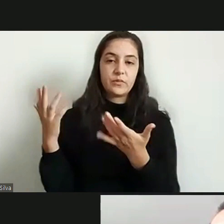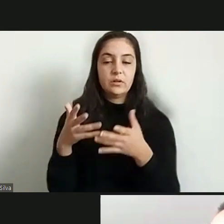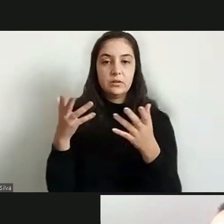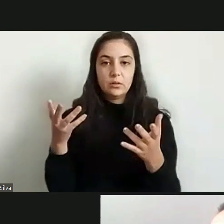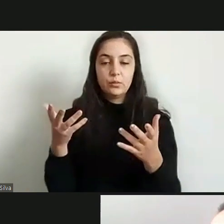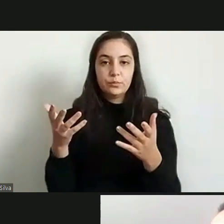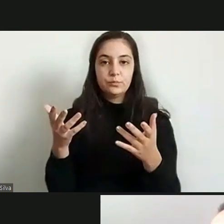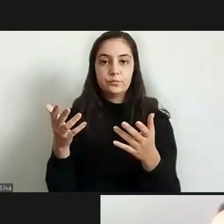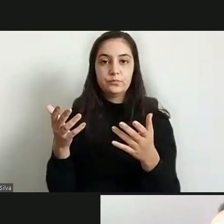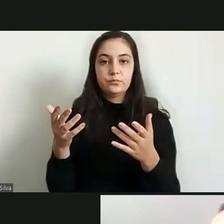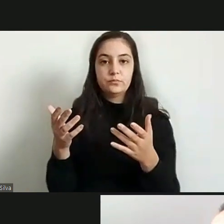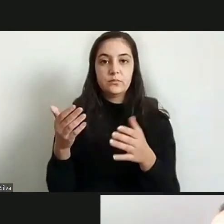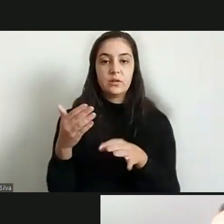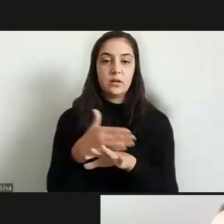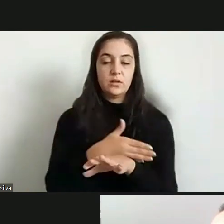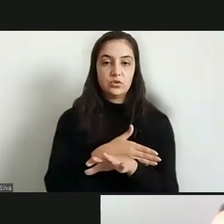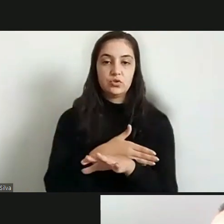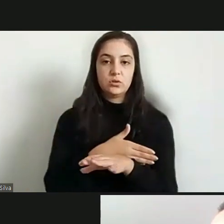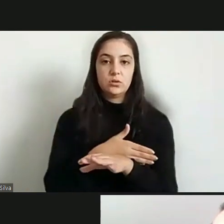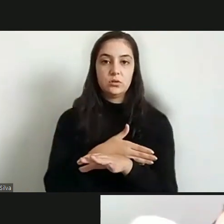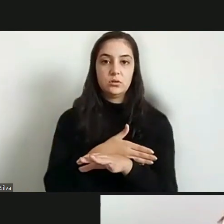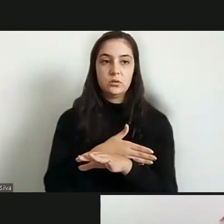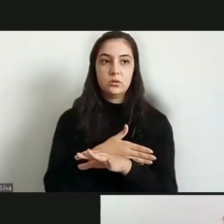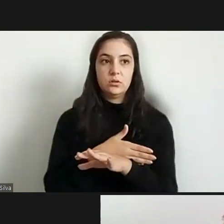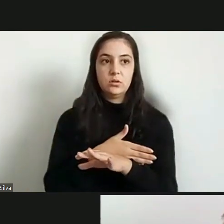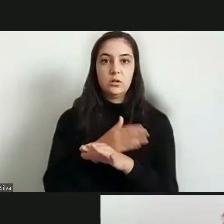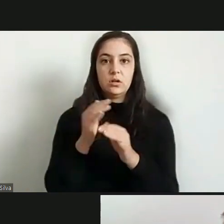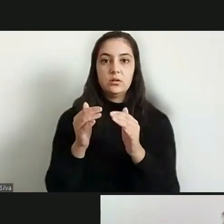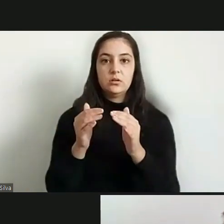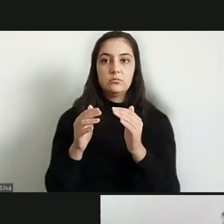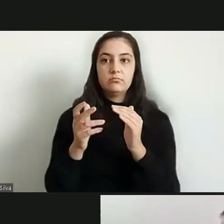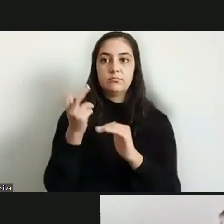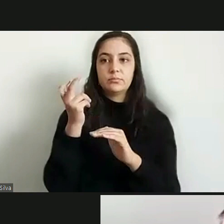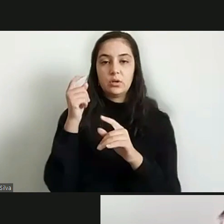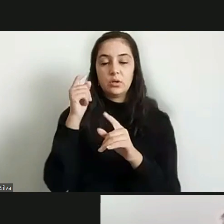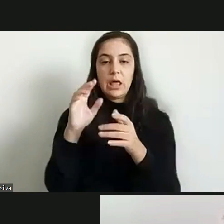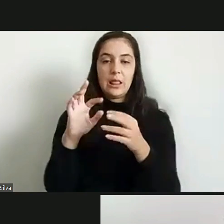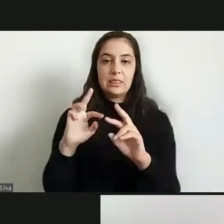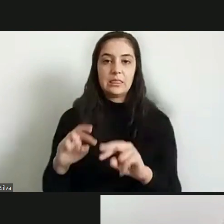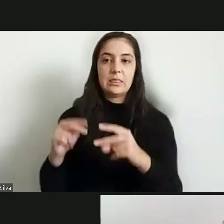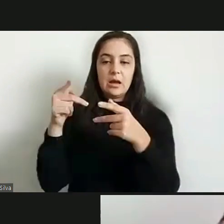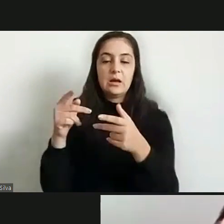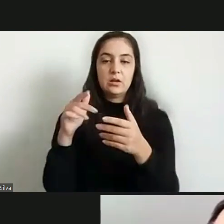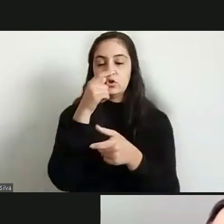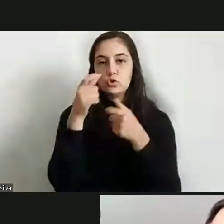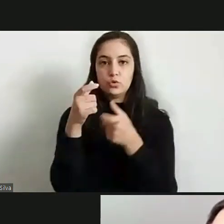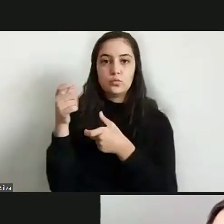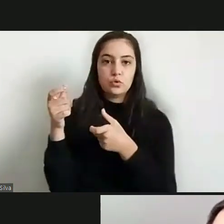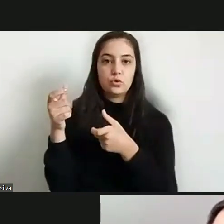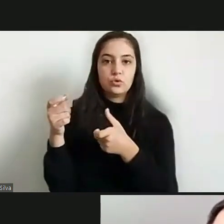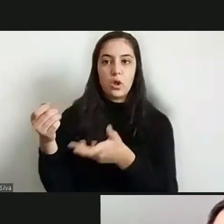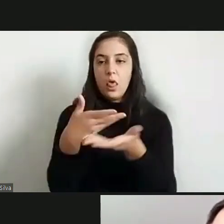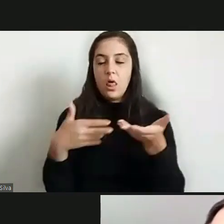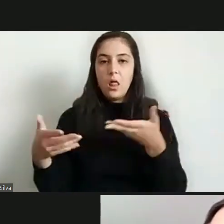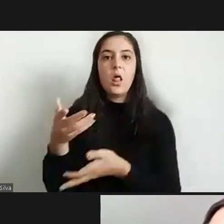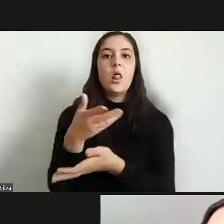quando antes era só top-down, agora para ser bottom-up, não é? Para serem as pessoas a envolver-se,